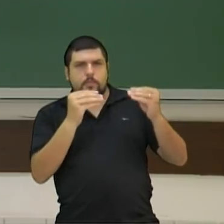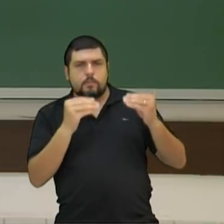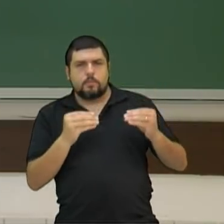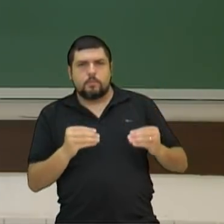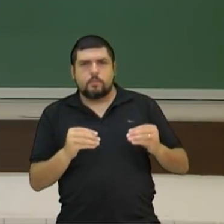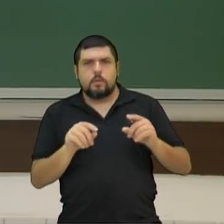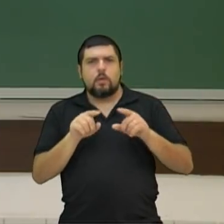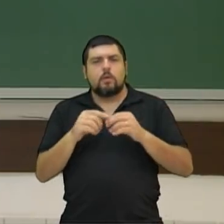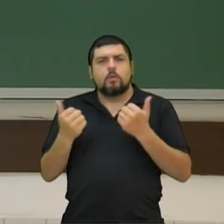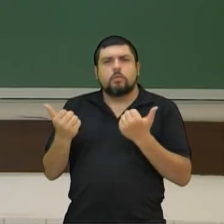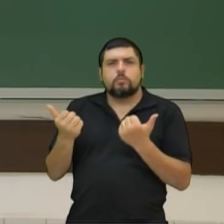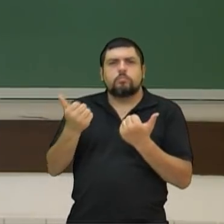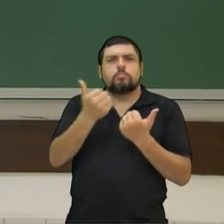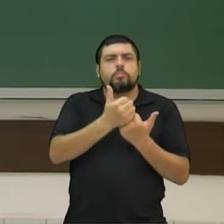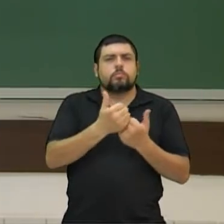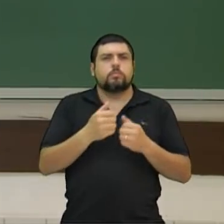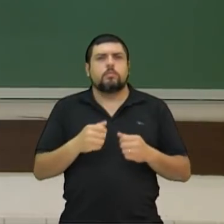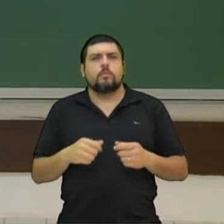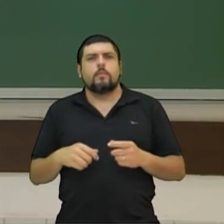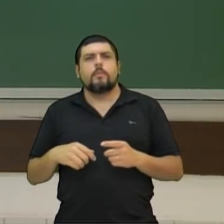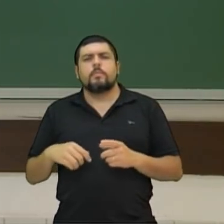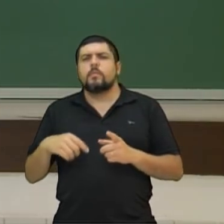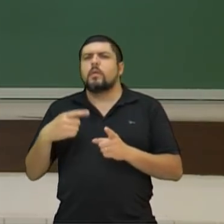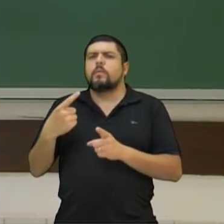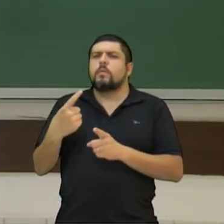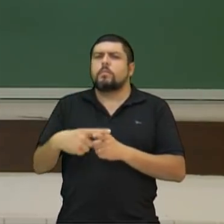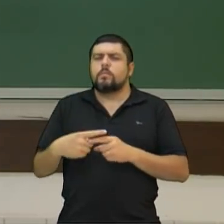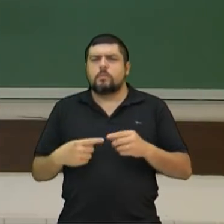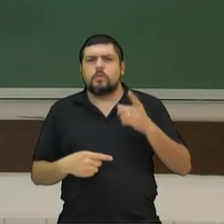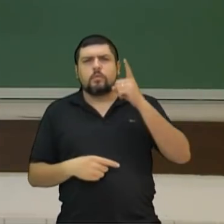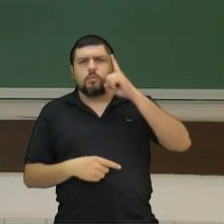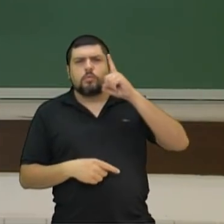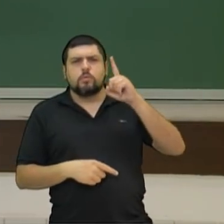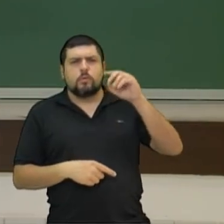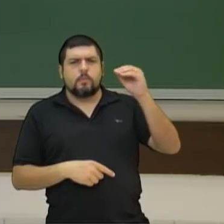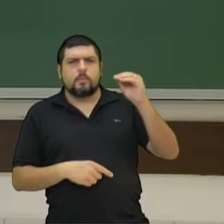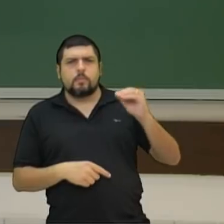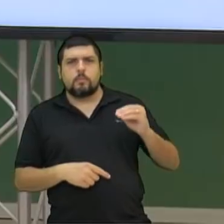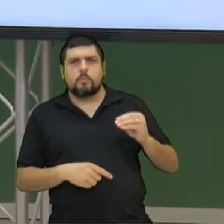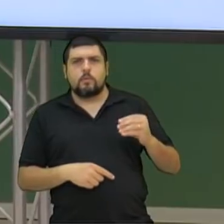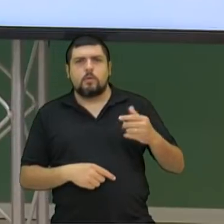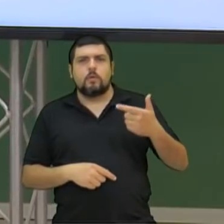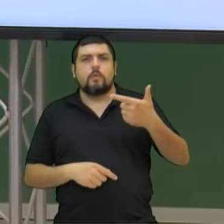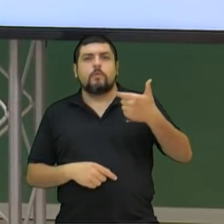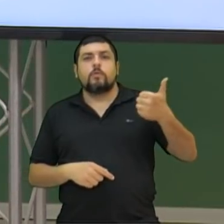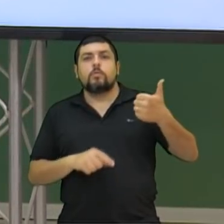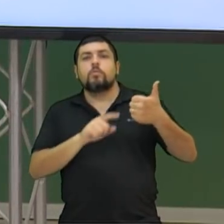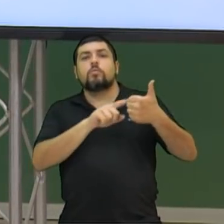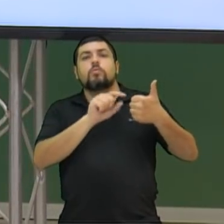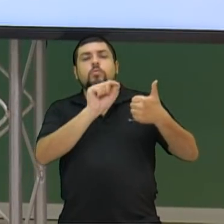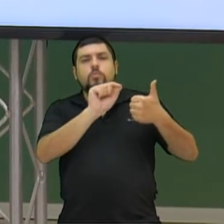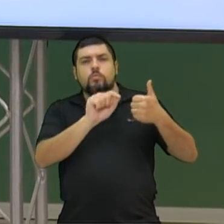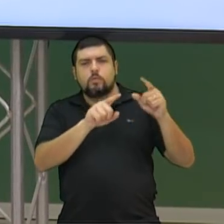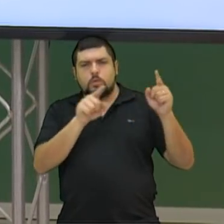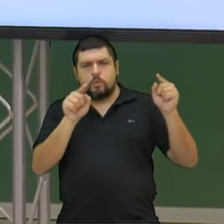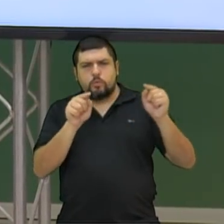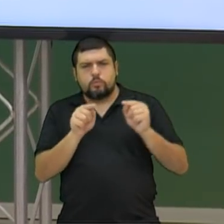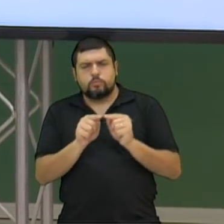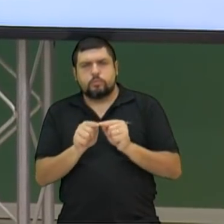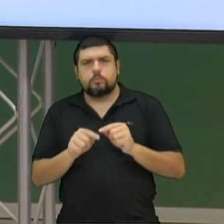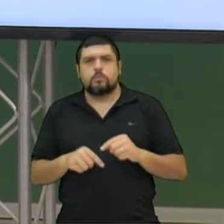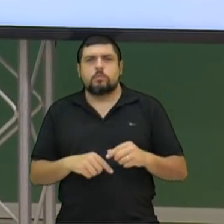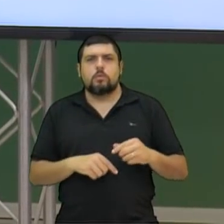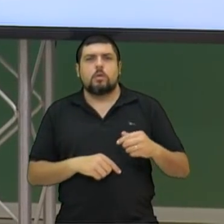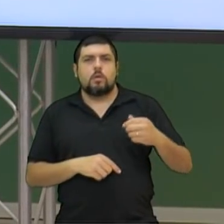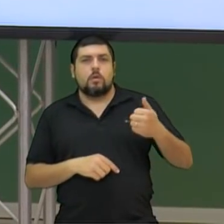Mas por que esses dias, professora? Porque, ó, o dia 21 é o bico, a origem lá onde eu falei para vocês. O 12